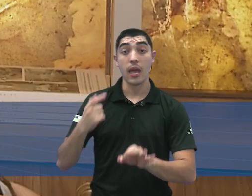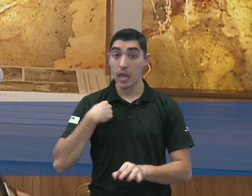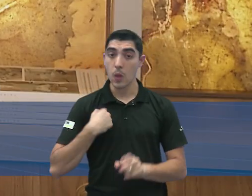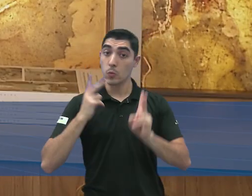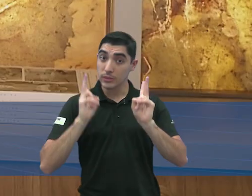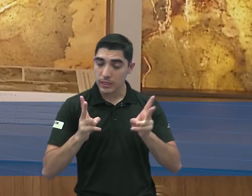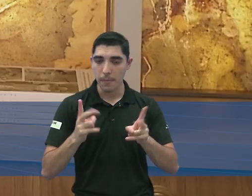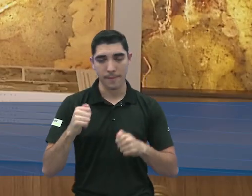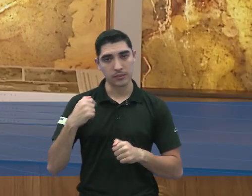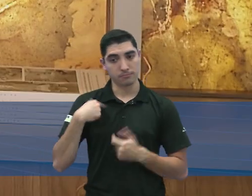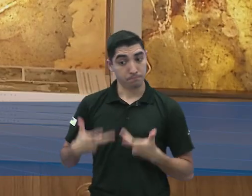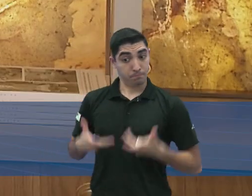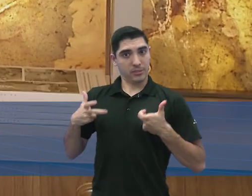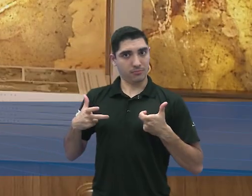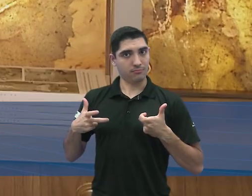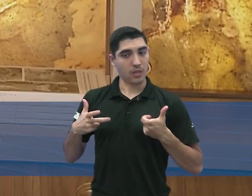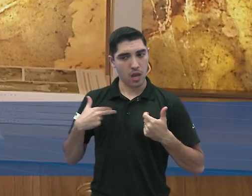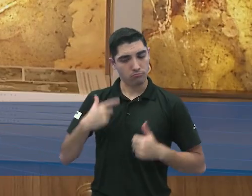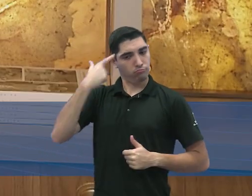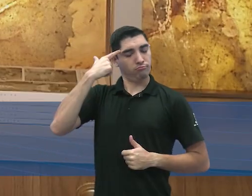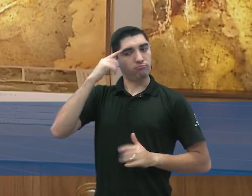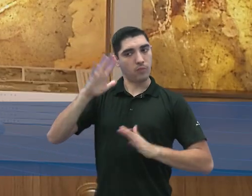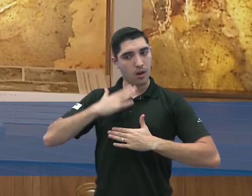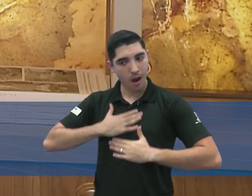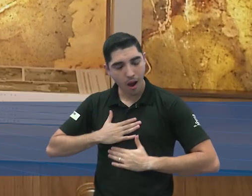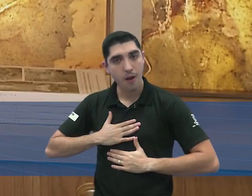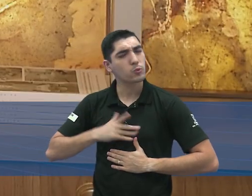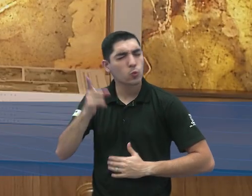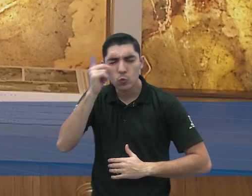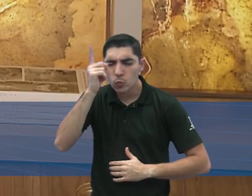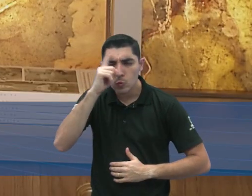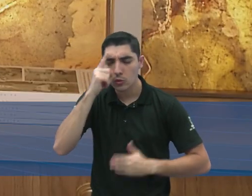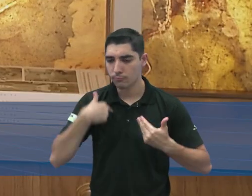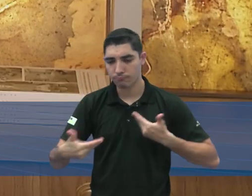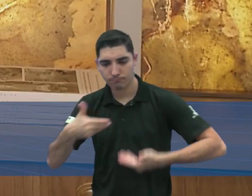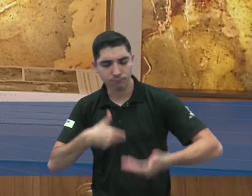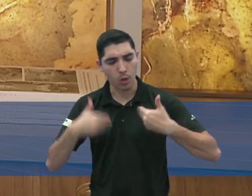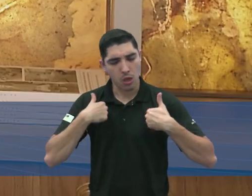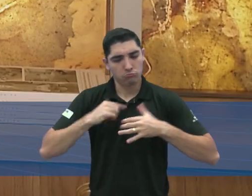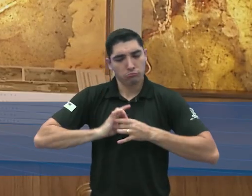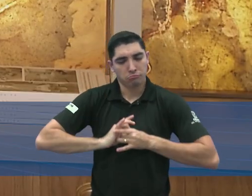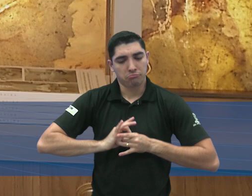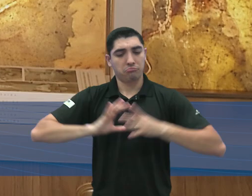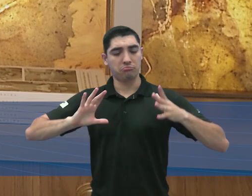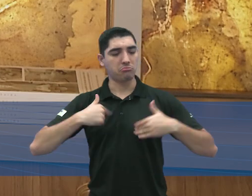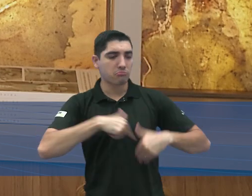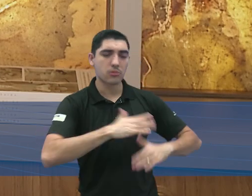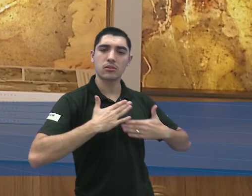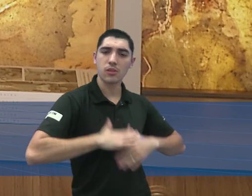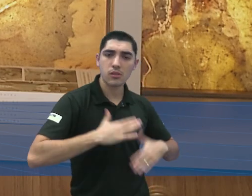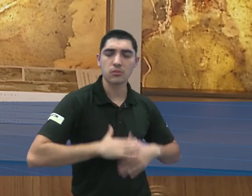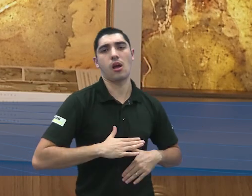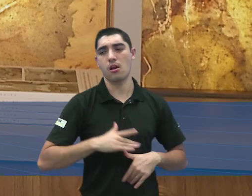um exercício de parar e se permitir. Eu faço isso diariamente, gente, eu me permito ter momentos para mim, eu